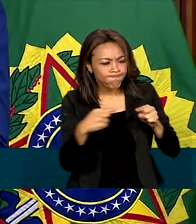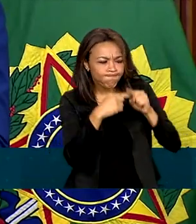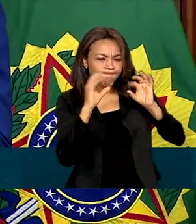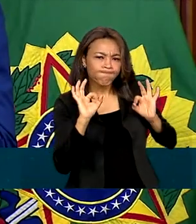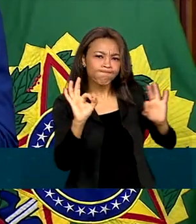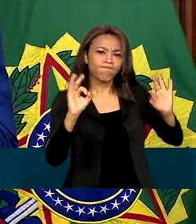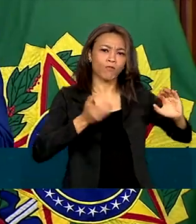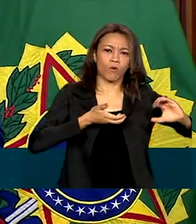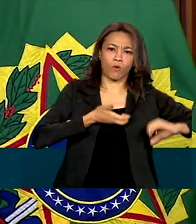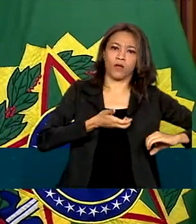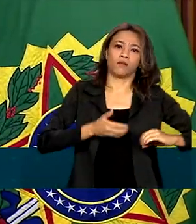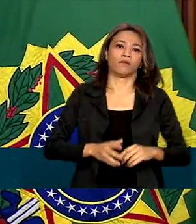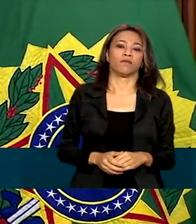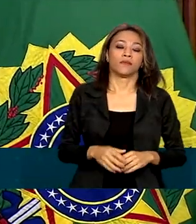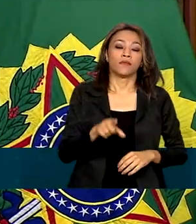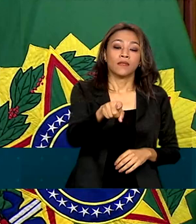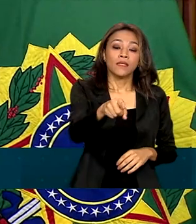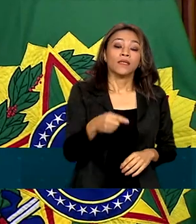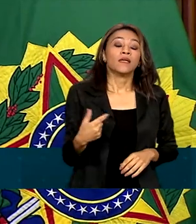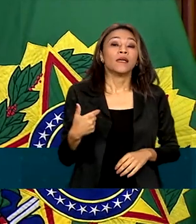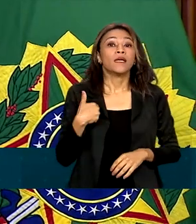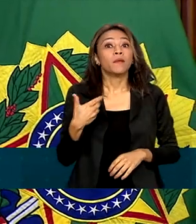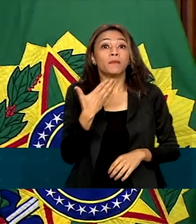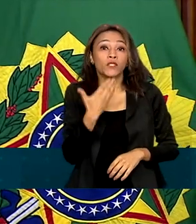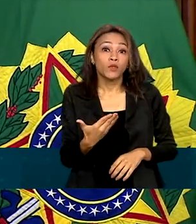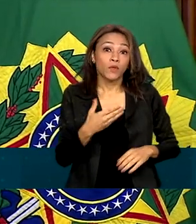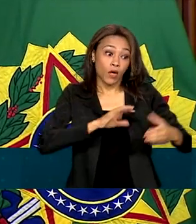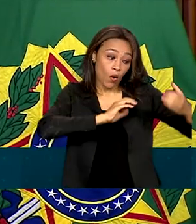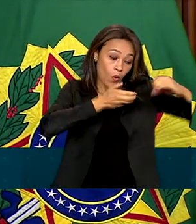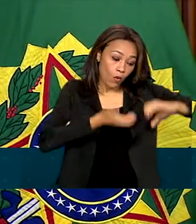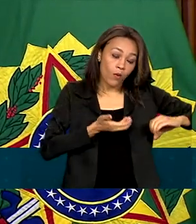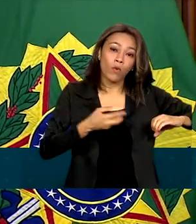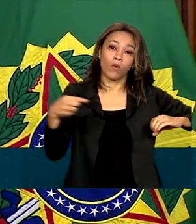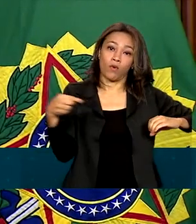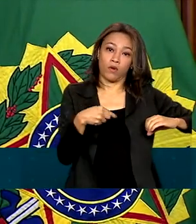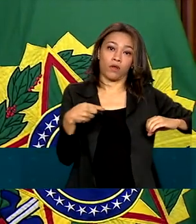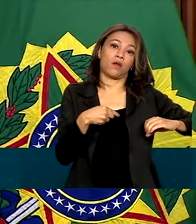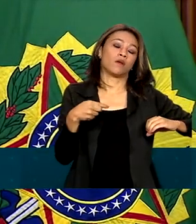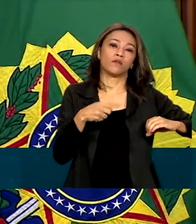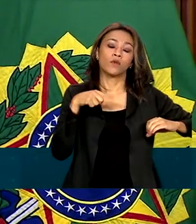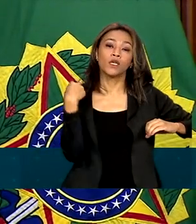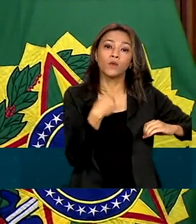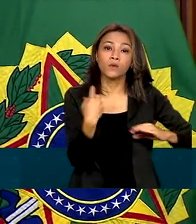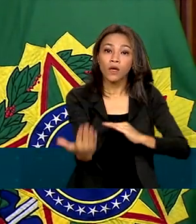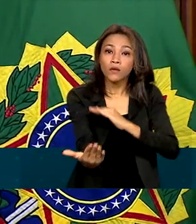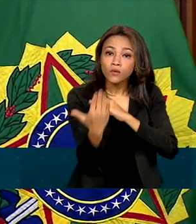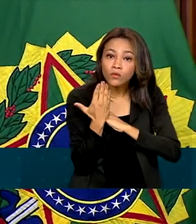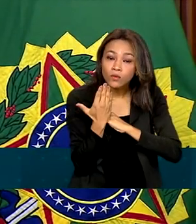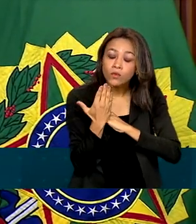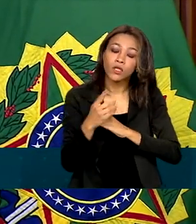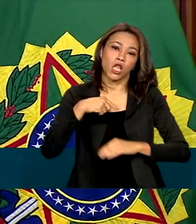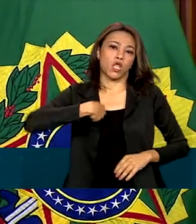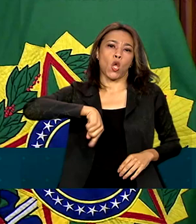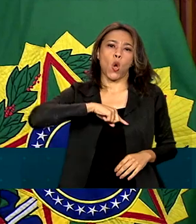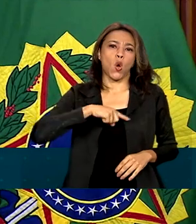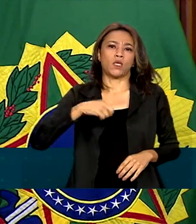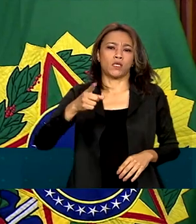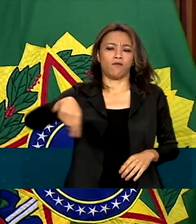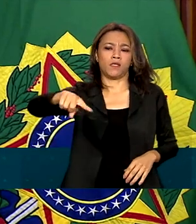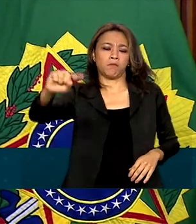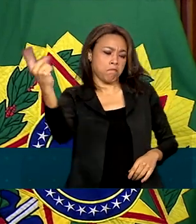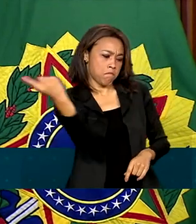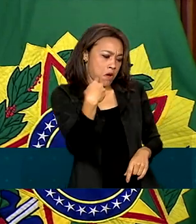gente saiba que é o Congresso que nos ajuda. Nós não mandamos no